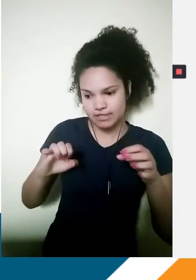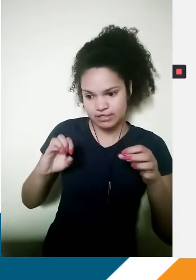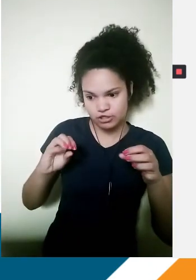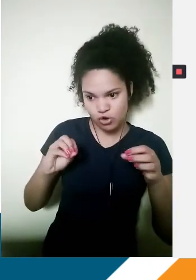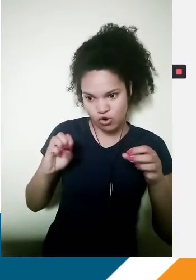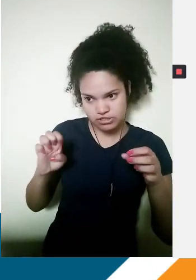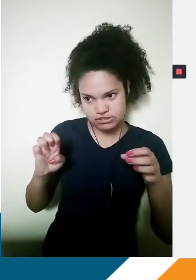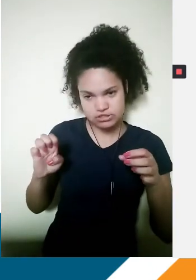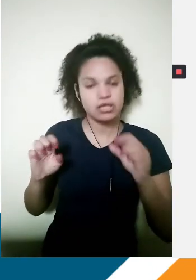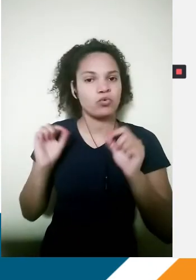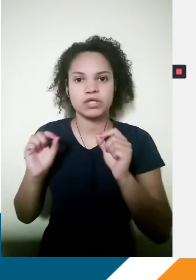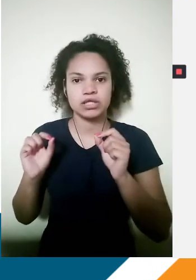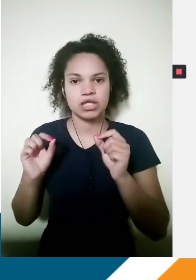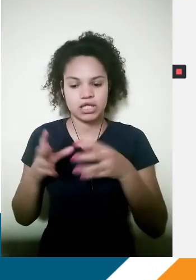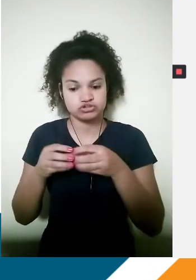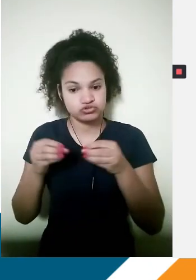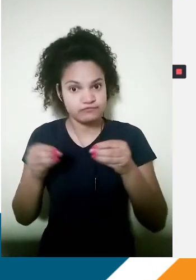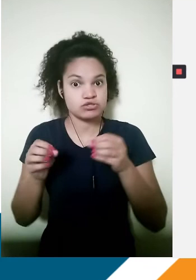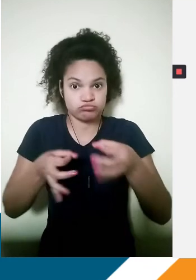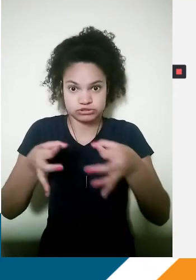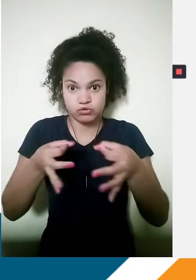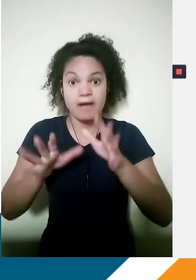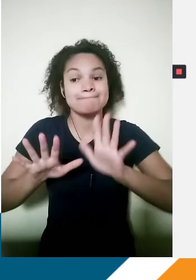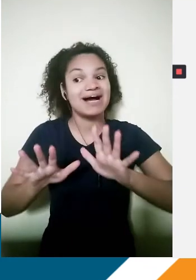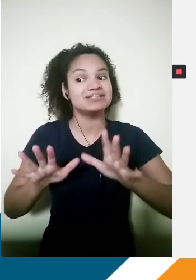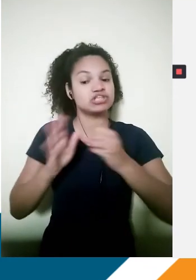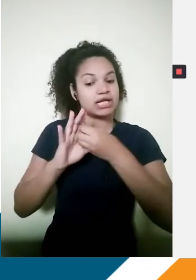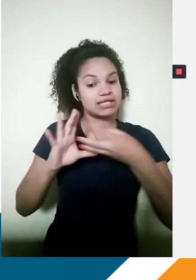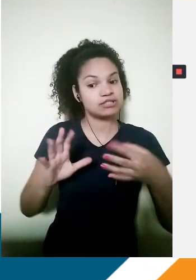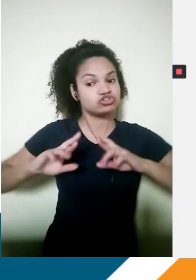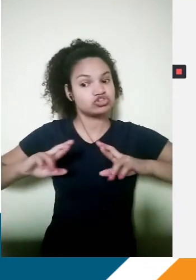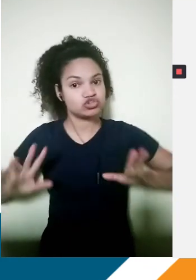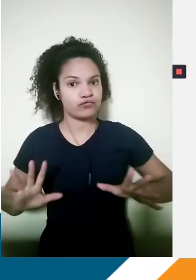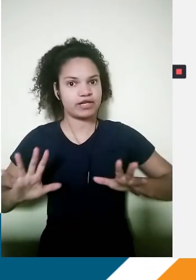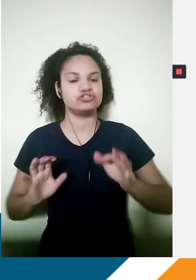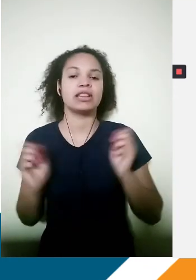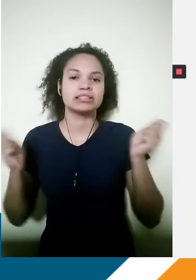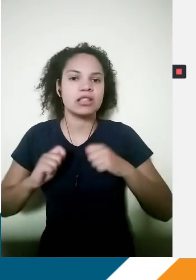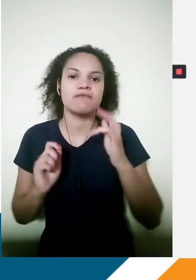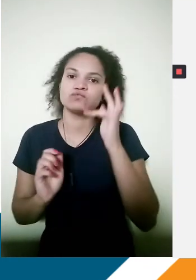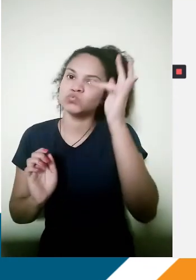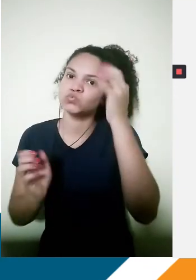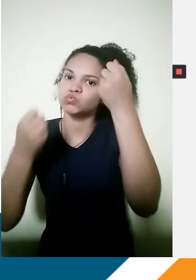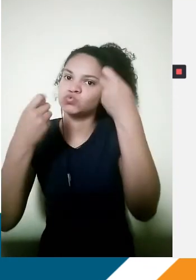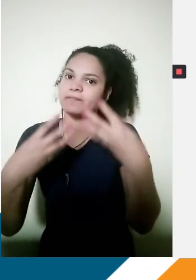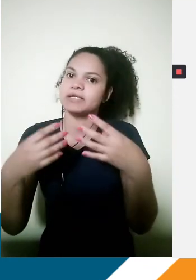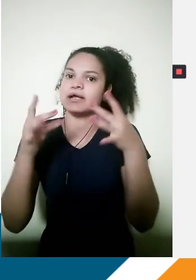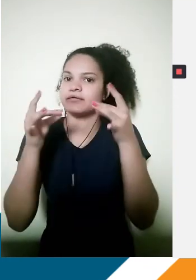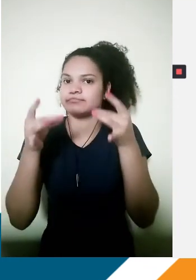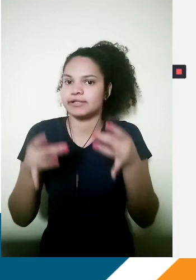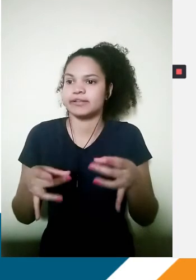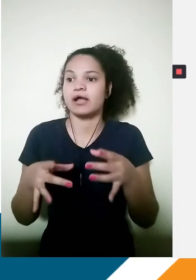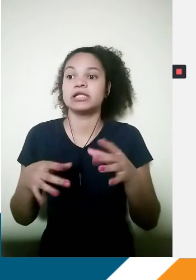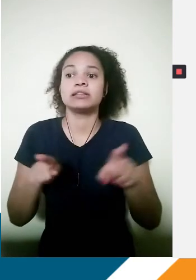celular com características diferentes que poderão ser discutidas futuramente e também com auxílio,